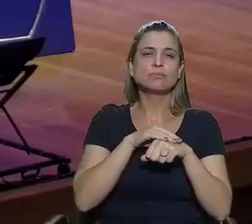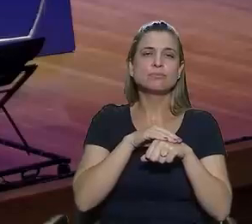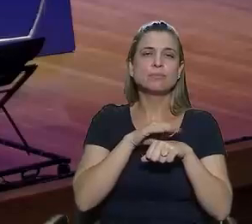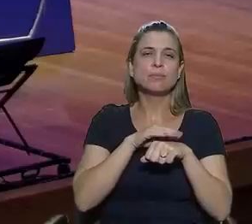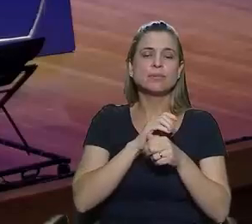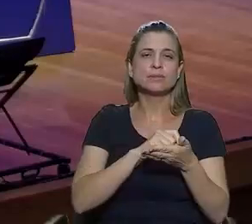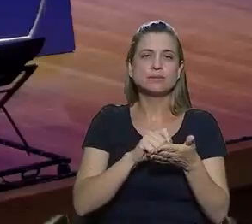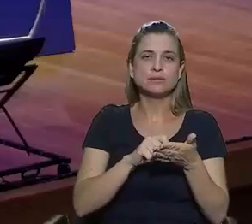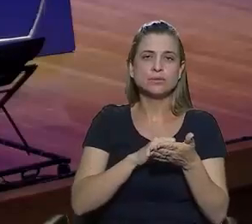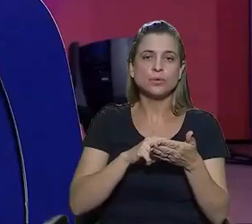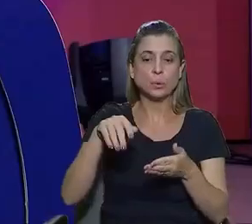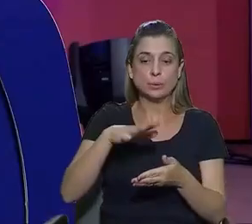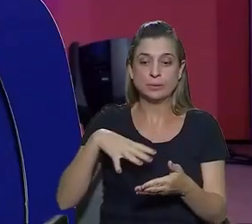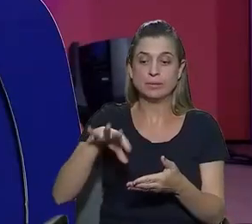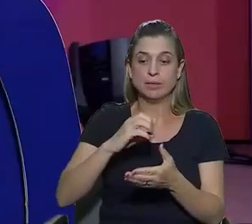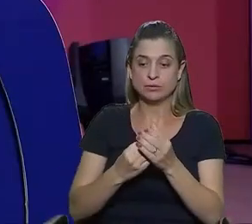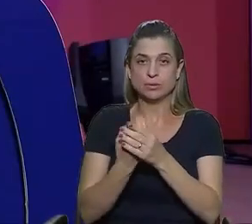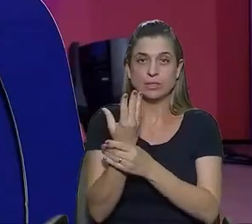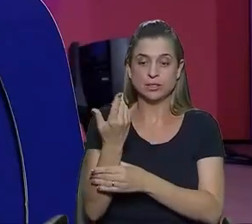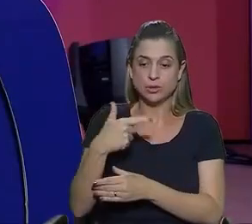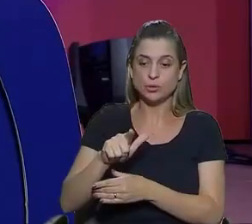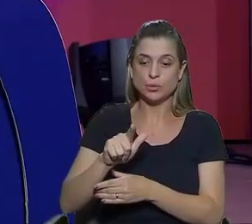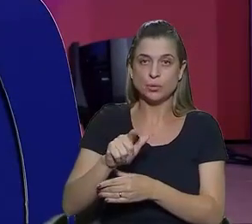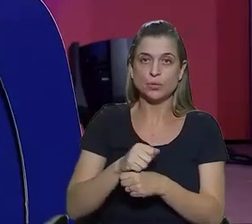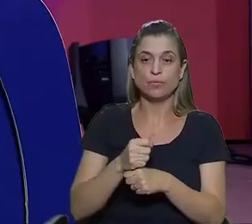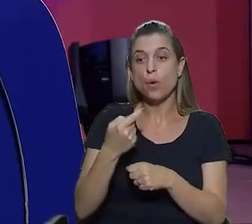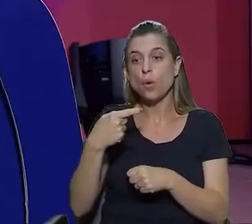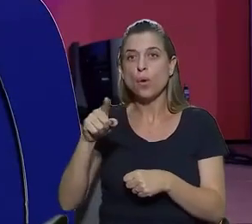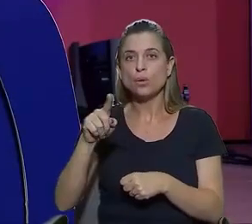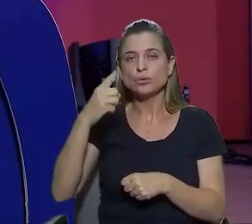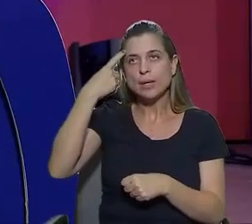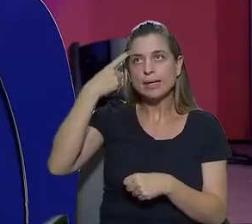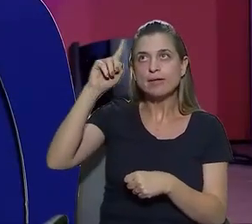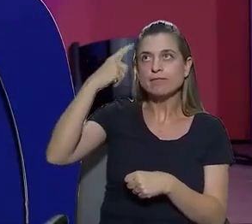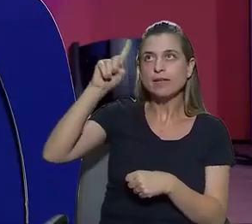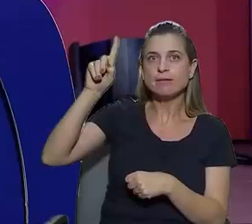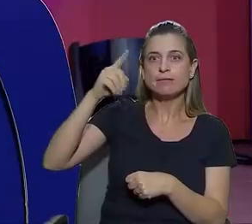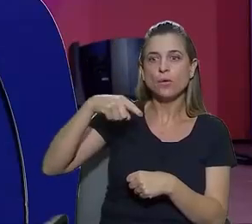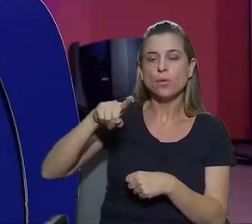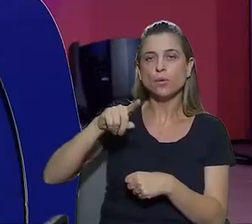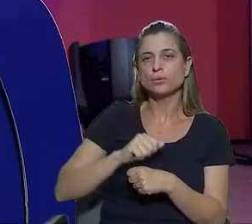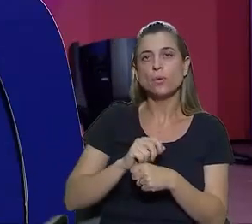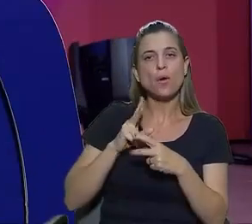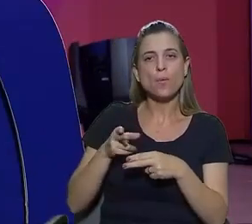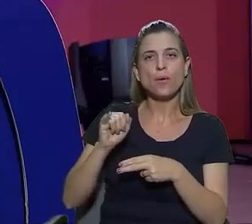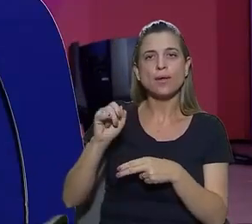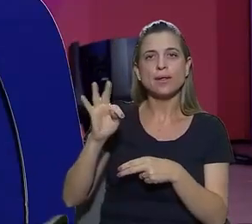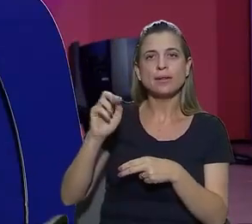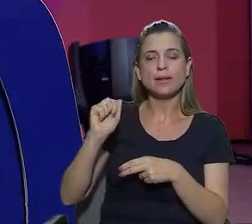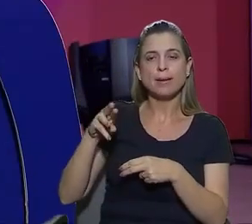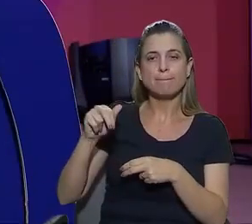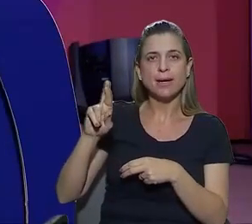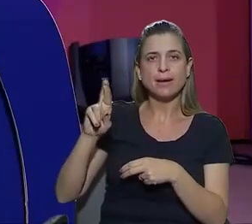recriam o espaço e outros que inventam o espaço, né? Então, por exemplo, o caso do Itamar, que